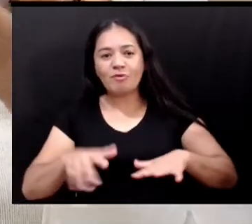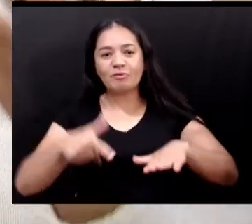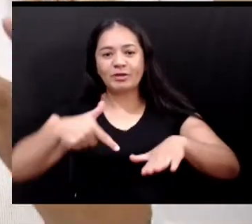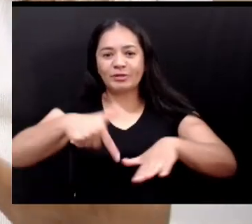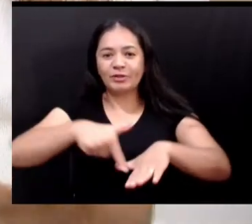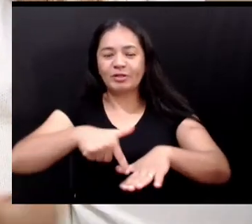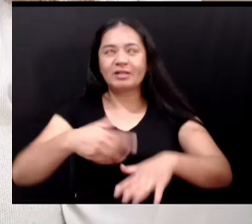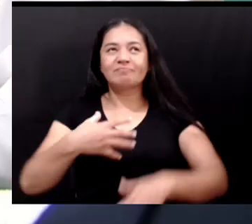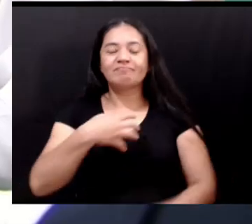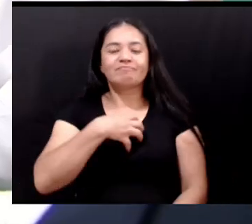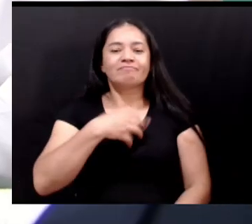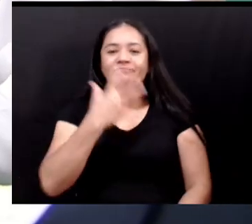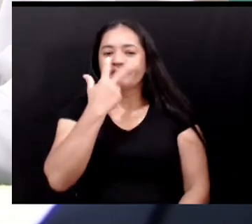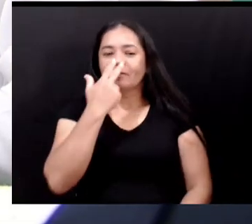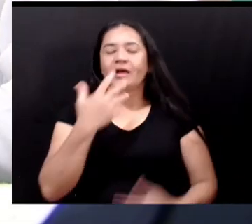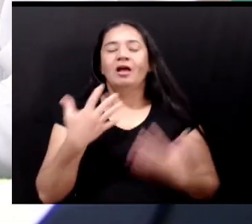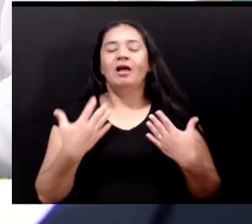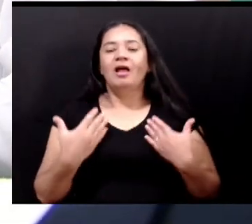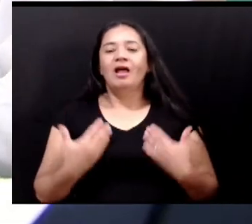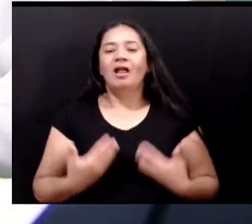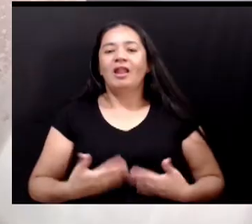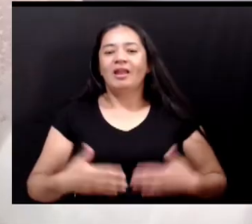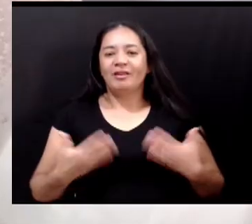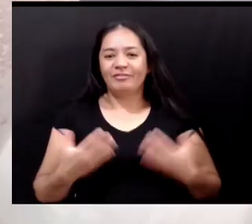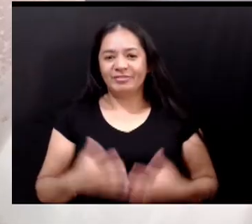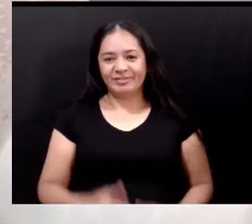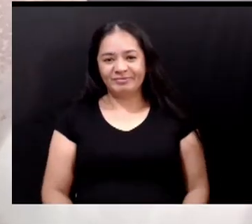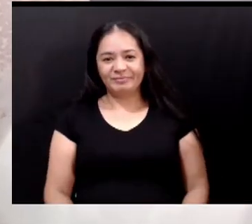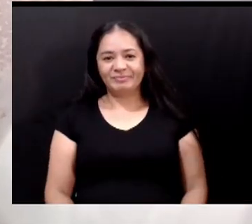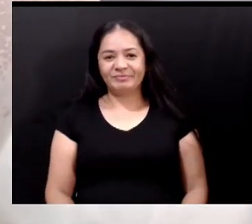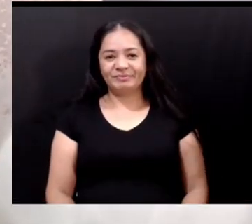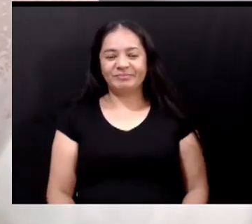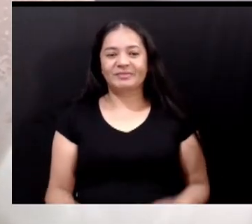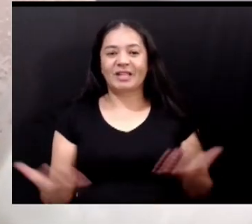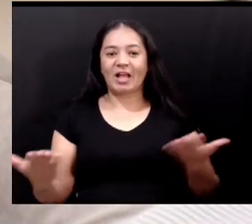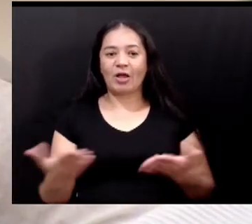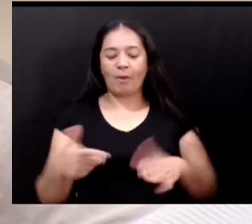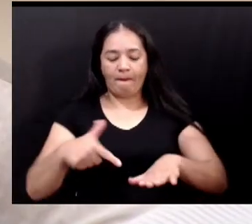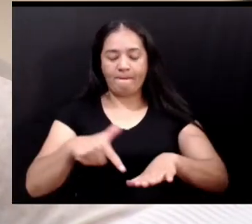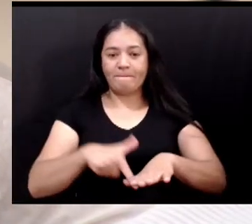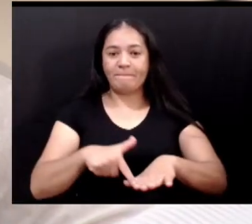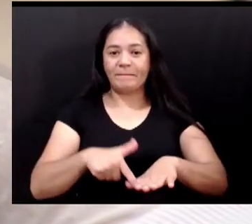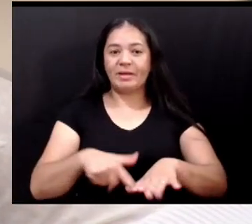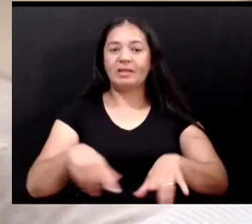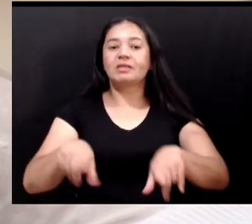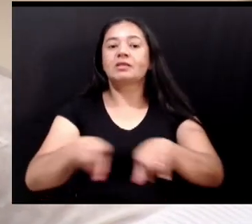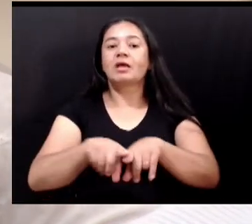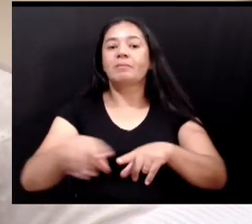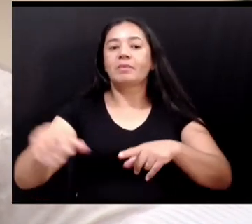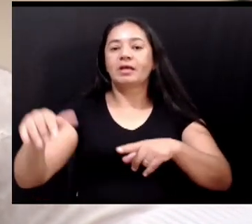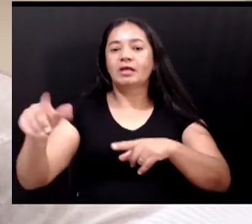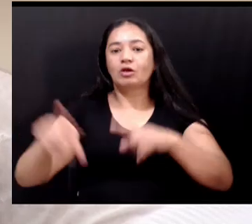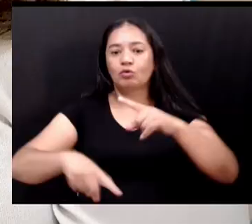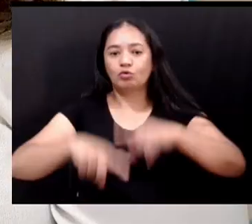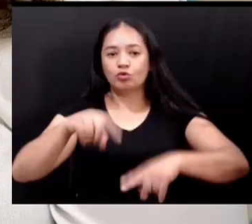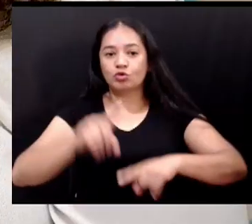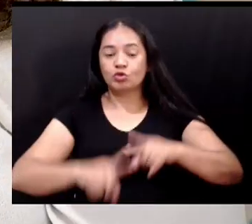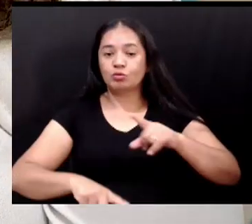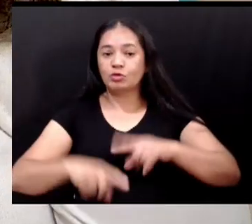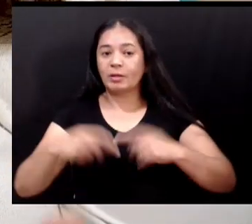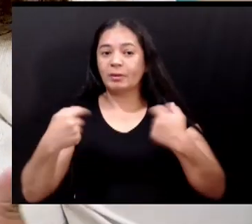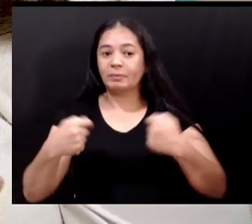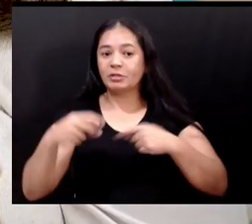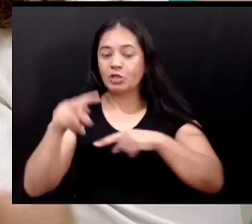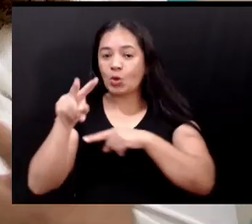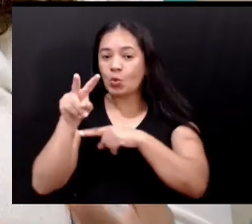de relaxamento. Além dos pés, as ferramentas também exigem muito cuidado. É muito importante a gente também saber que